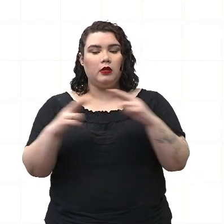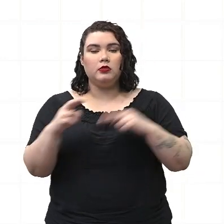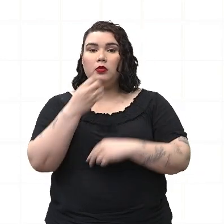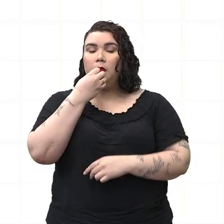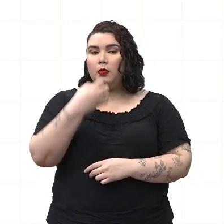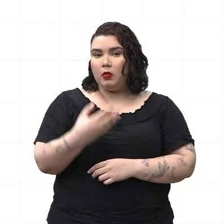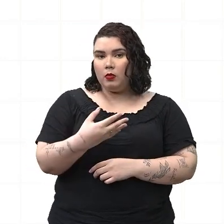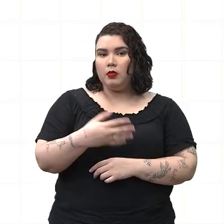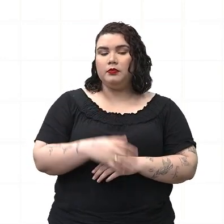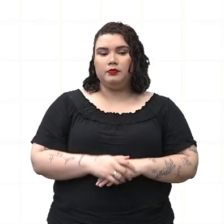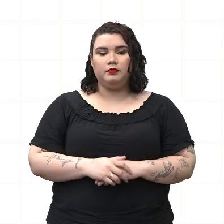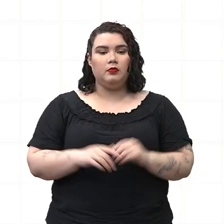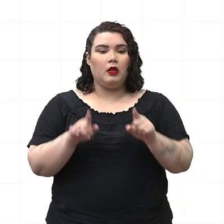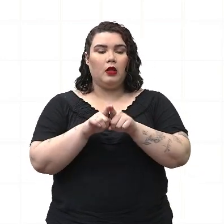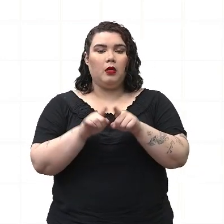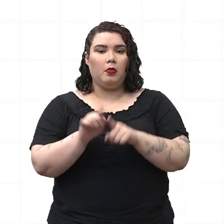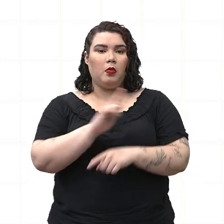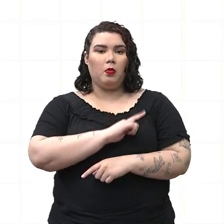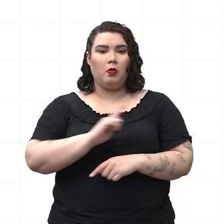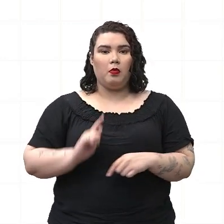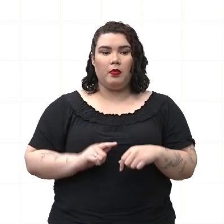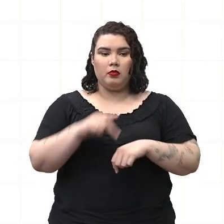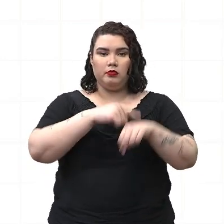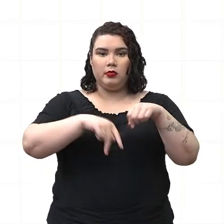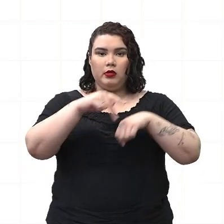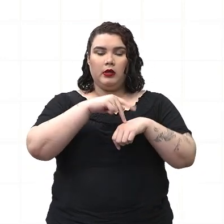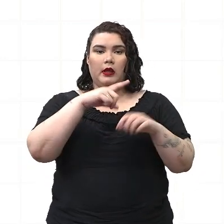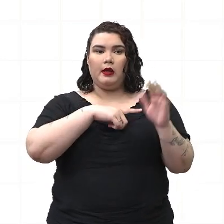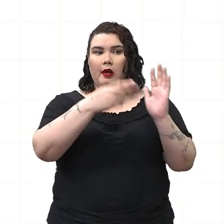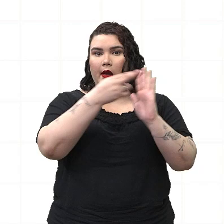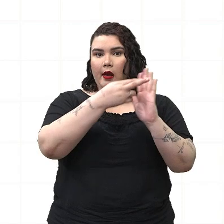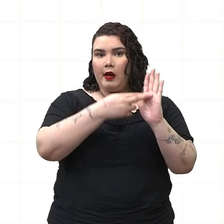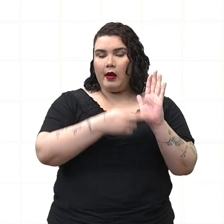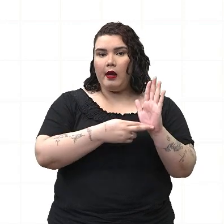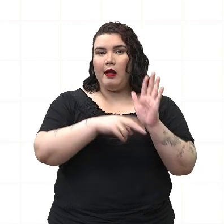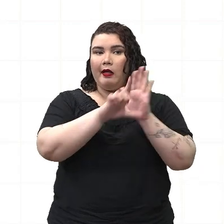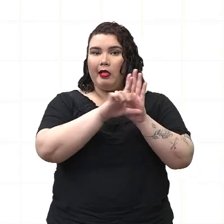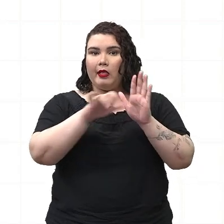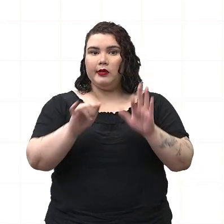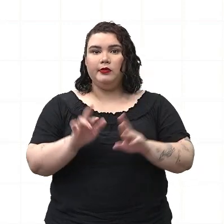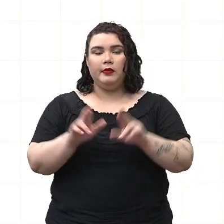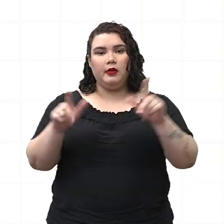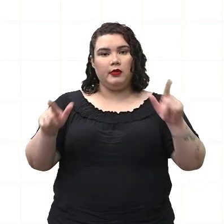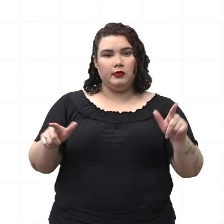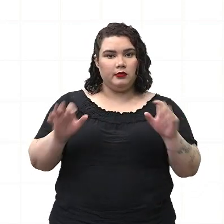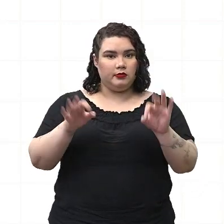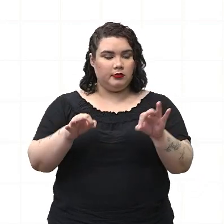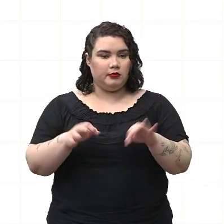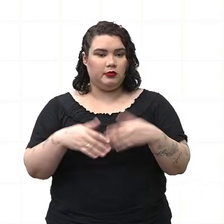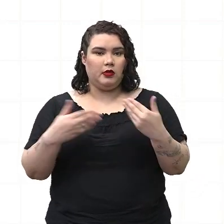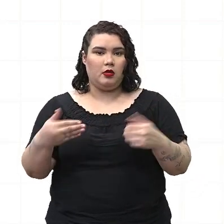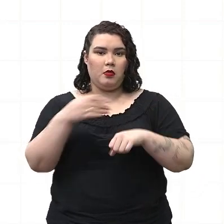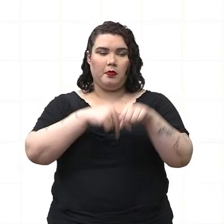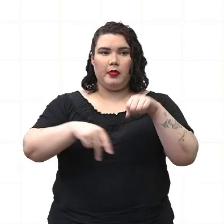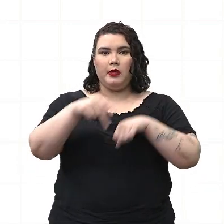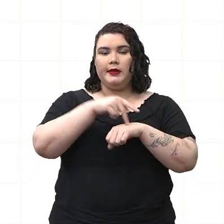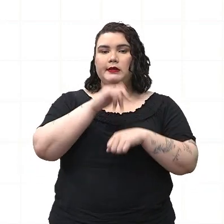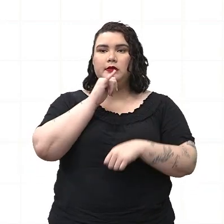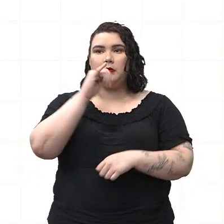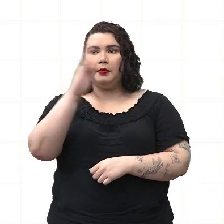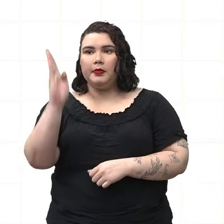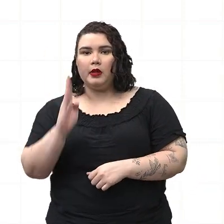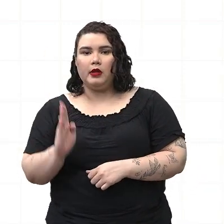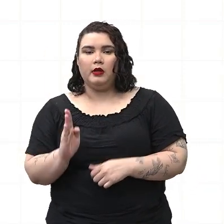mesmo quando o governo de um país tem regras, tem leis diferentes do seu. Né? Então, um país como o Brasil,